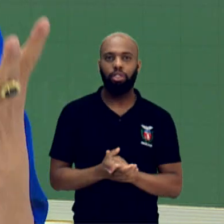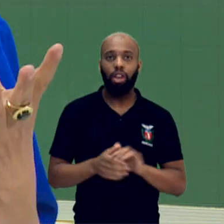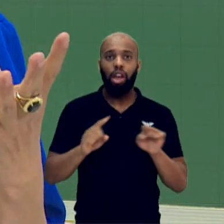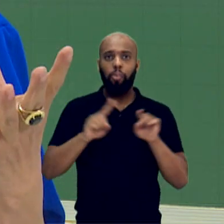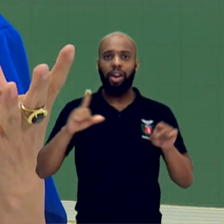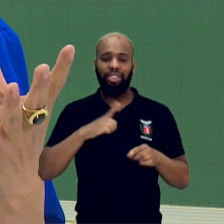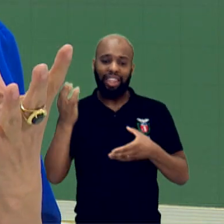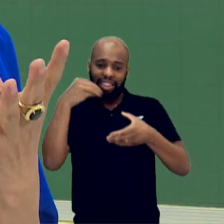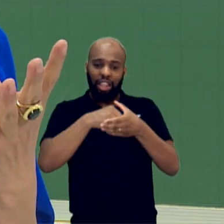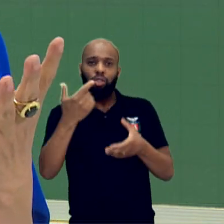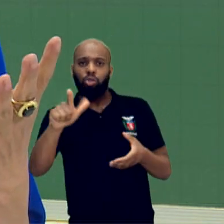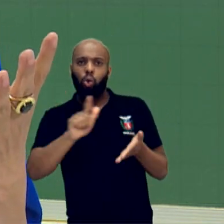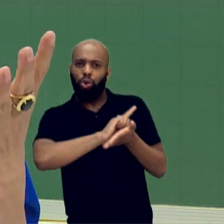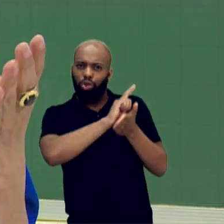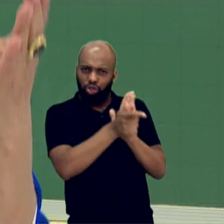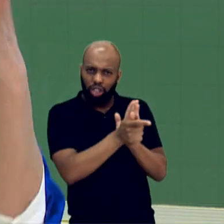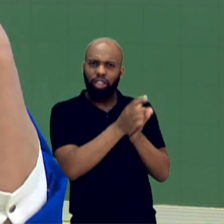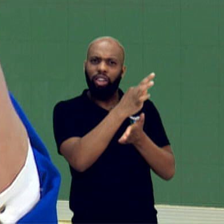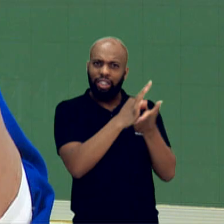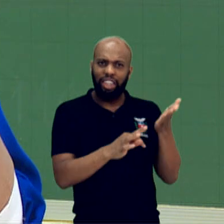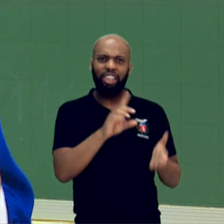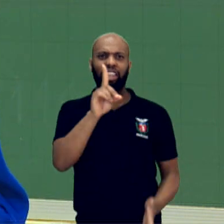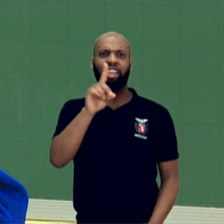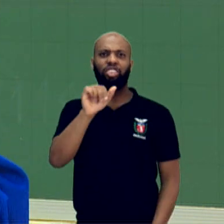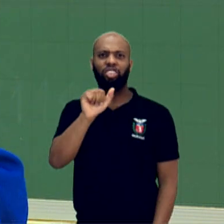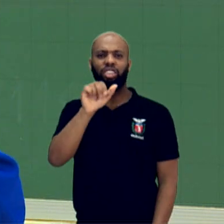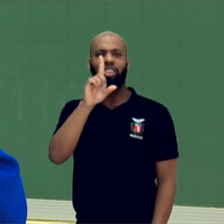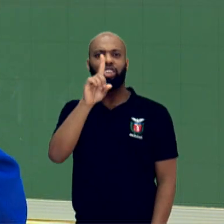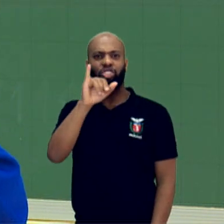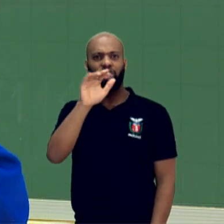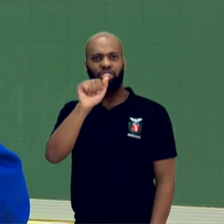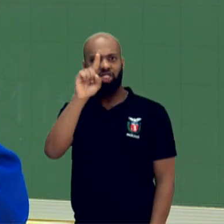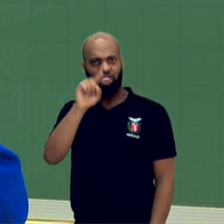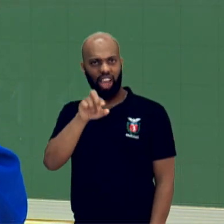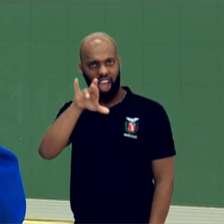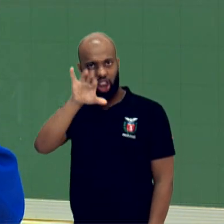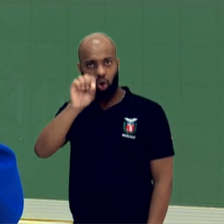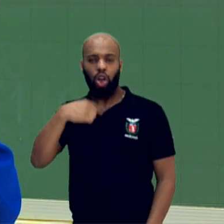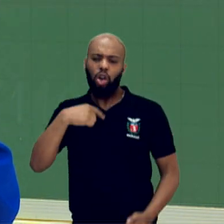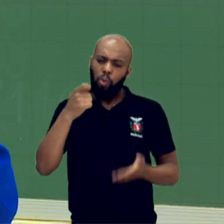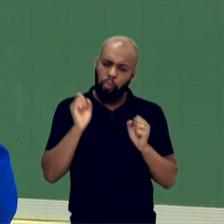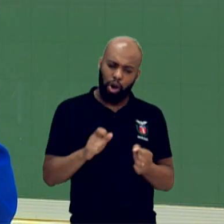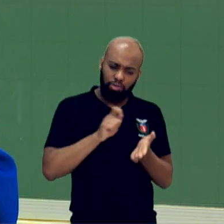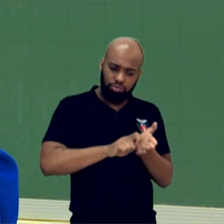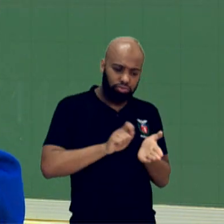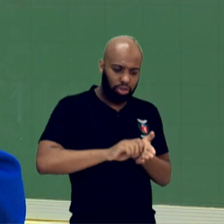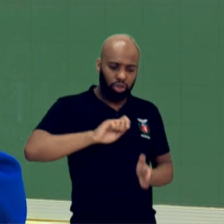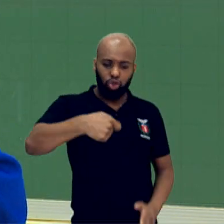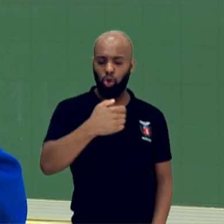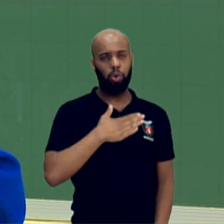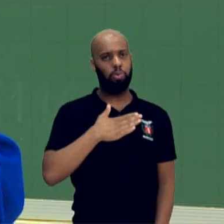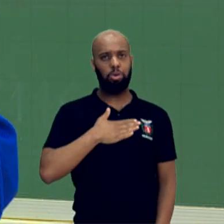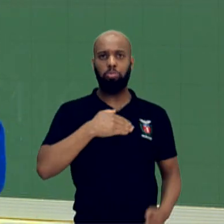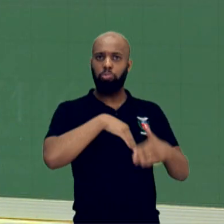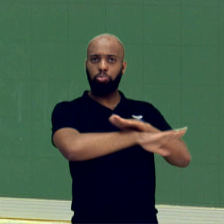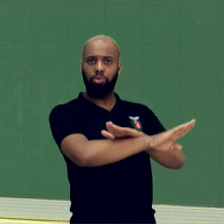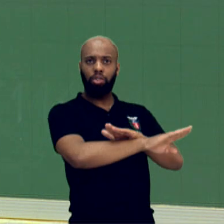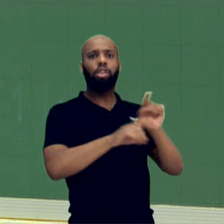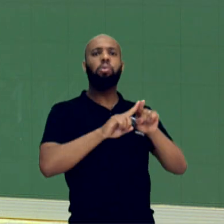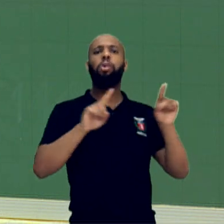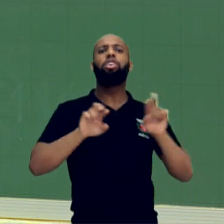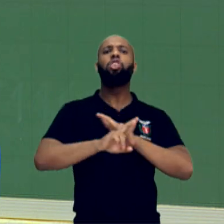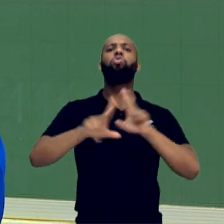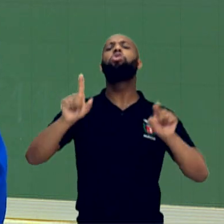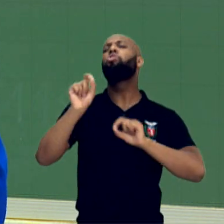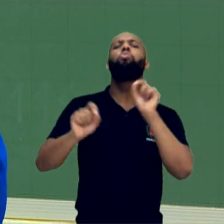outro gênero textual, que é o diário, que eu posso escrever também sobre mim e ficar guardado. Mas qual que é a